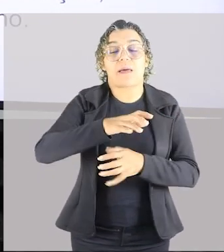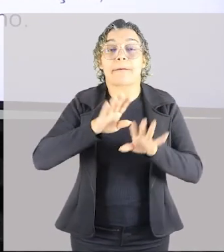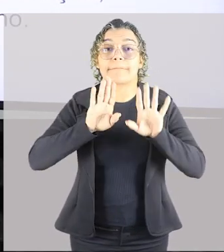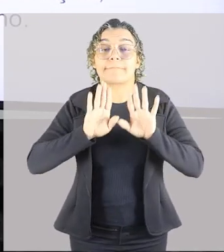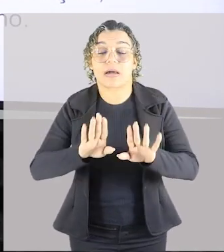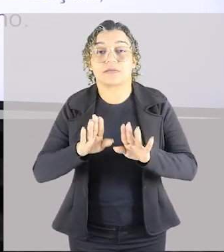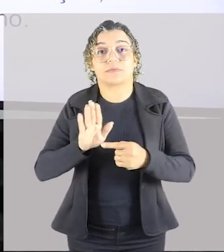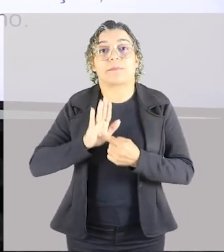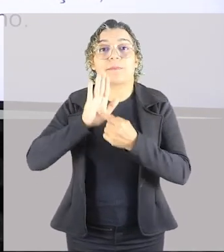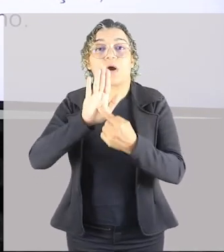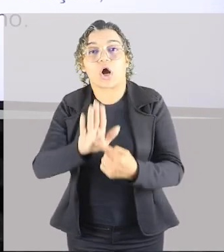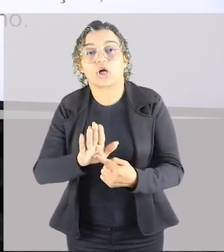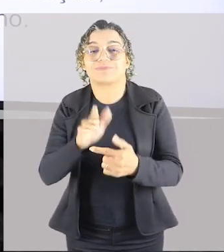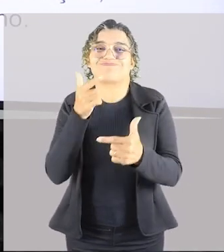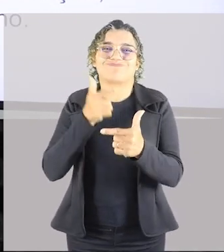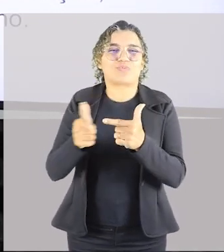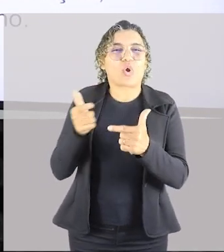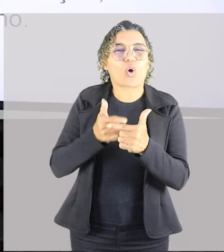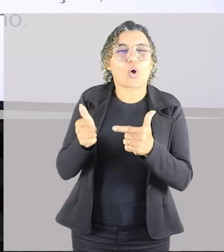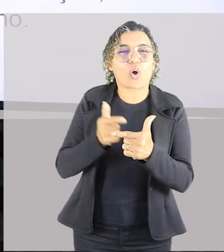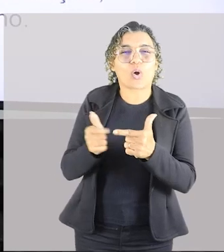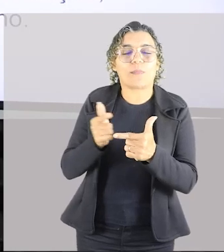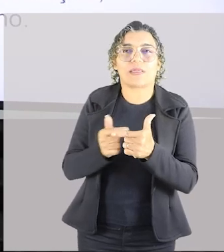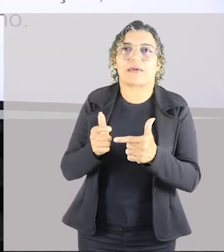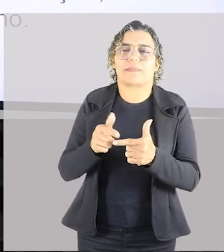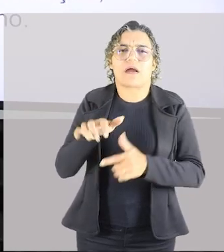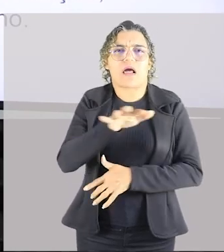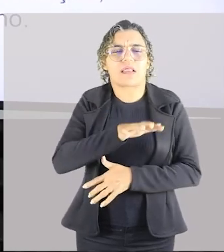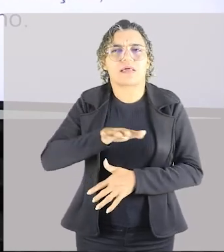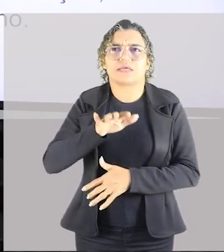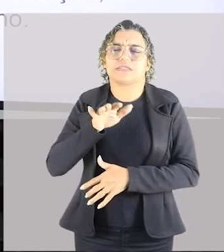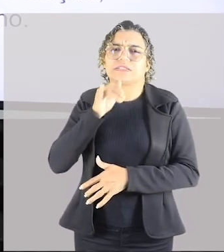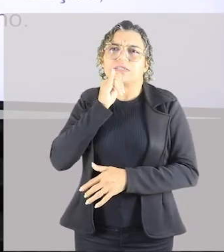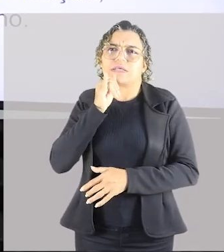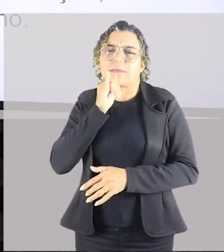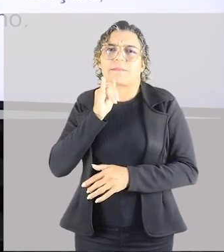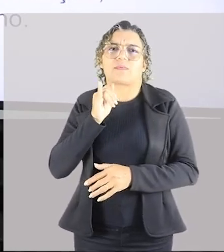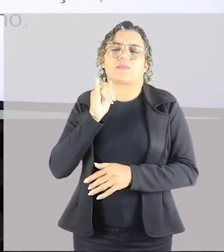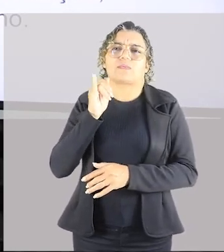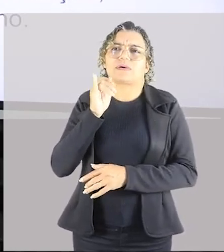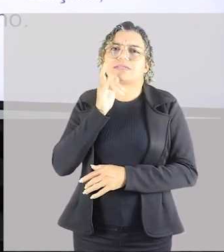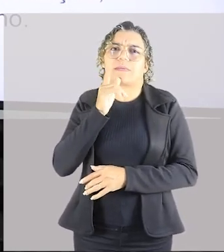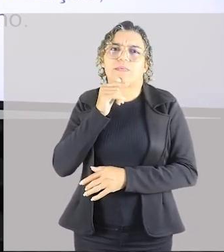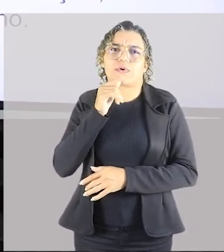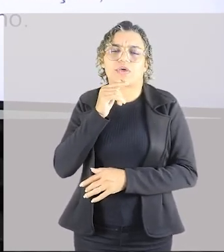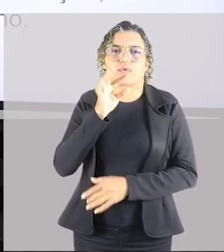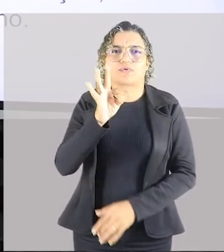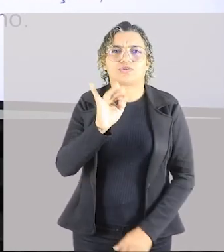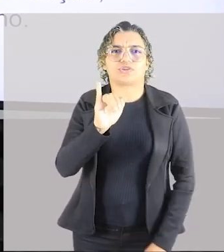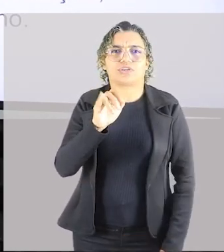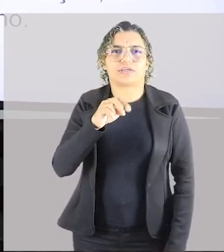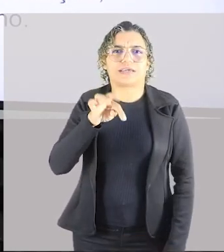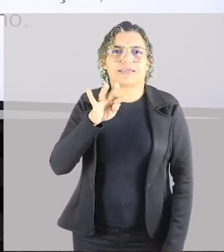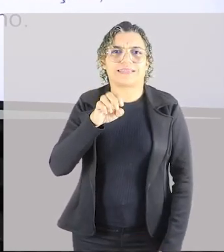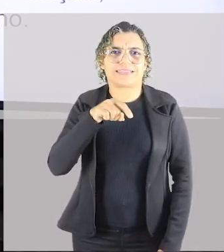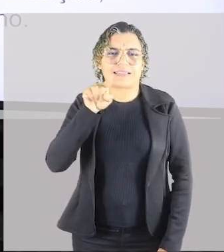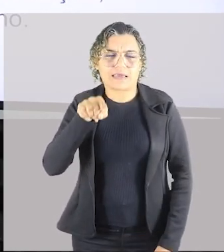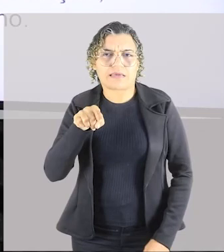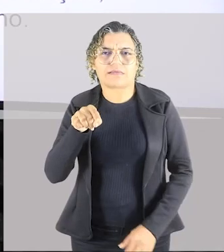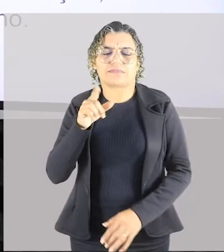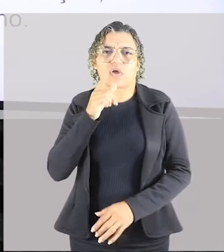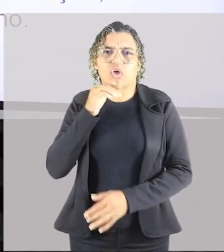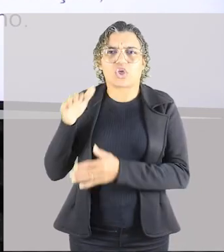apresentar atualmente uma série de problemas ambientais, sociais, por exemplo, poluição do rio. Olha o rio Tietê, por exemplo, questões